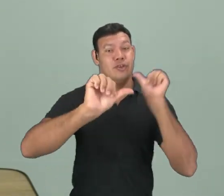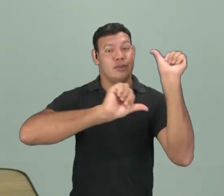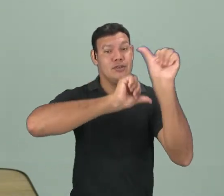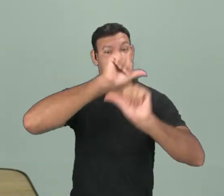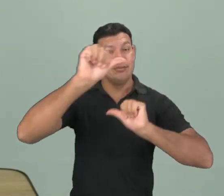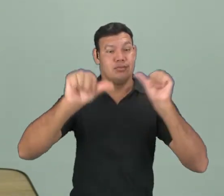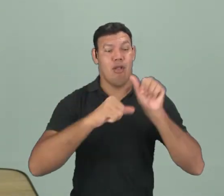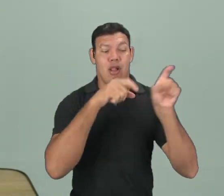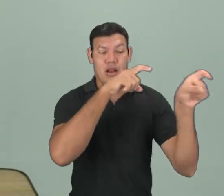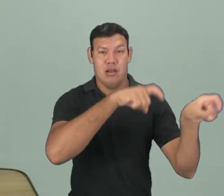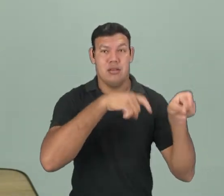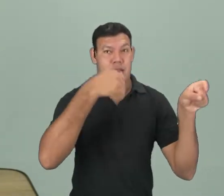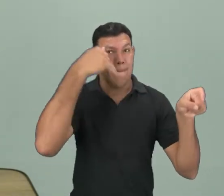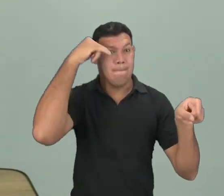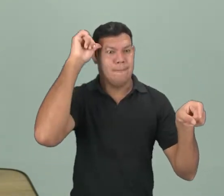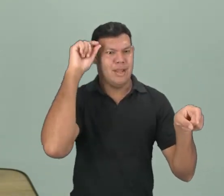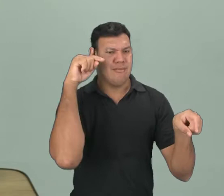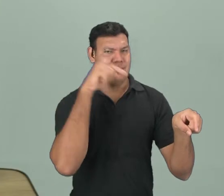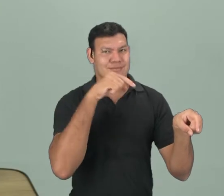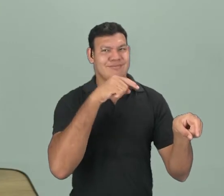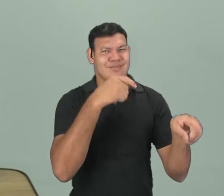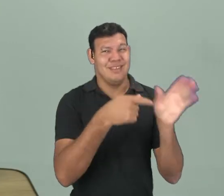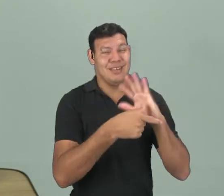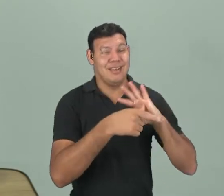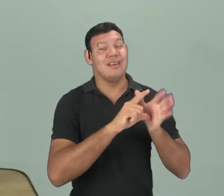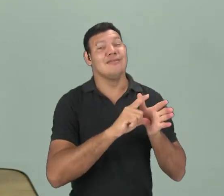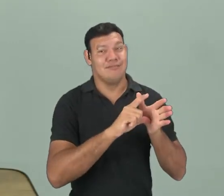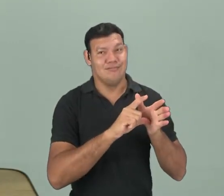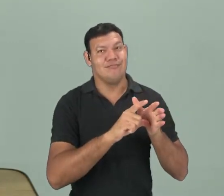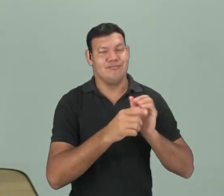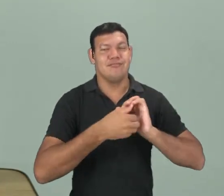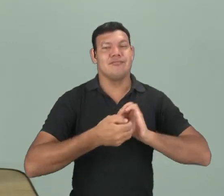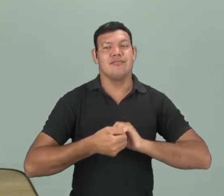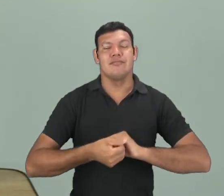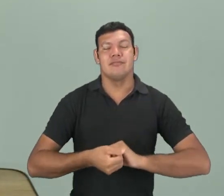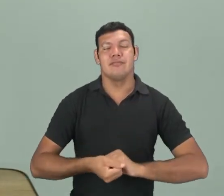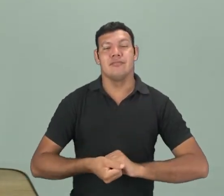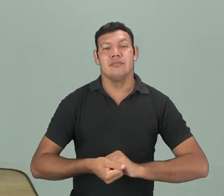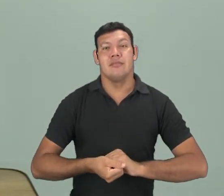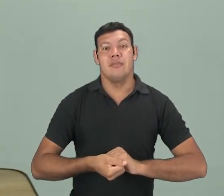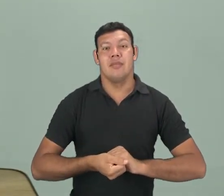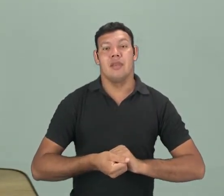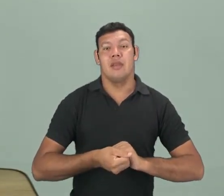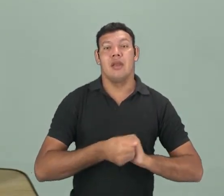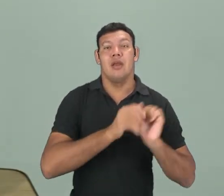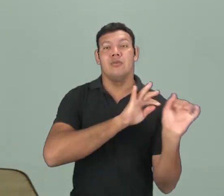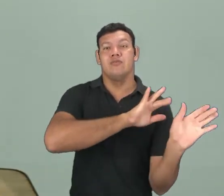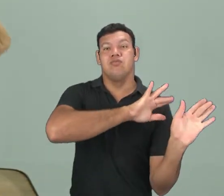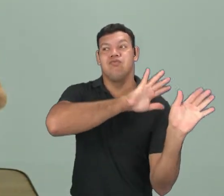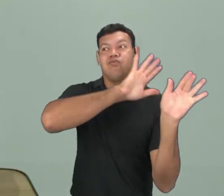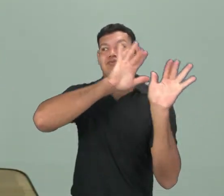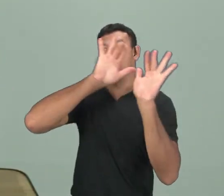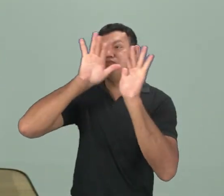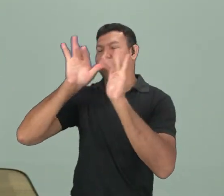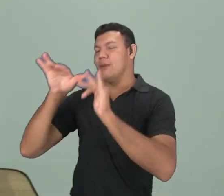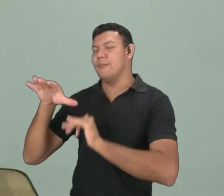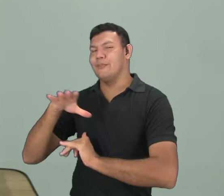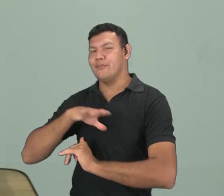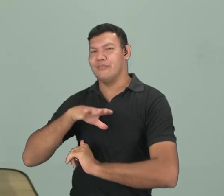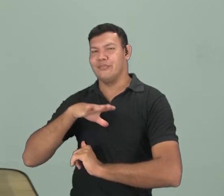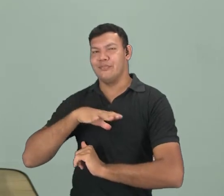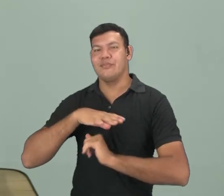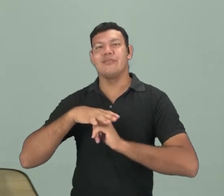de um espaço onde é denominado espaço rural ou campo, como a gente se refere, e eles vão para